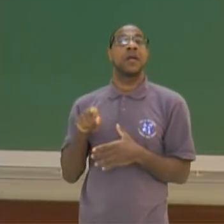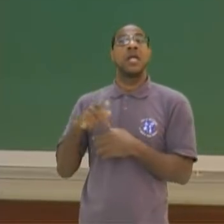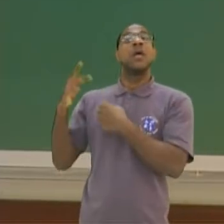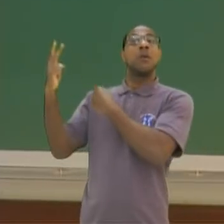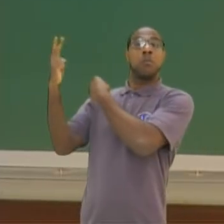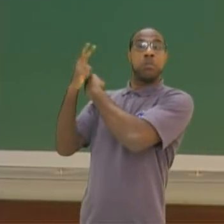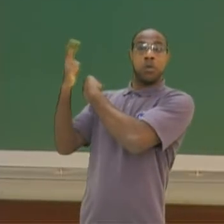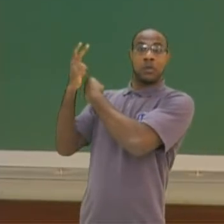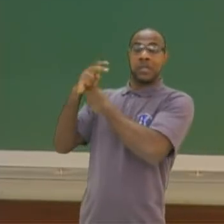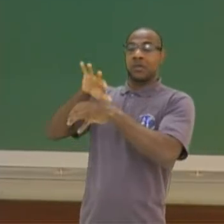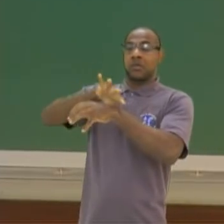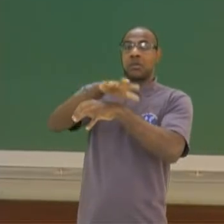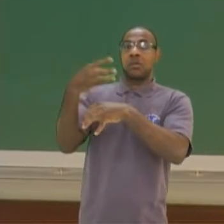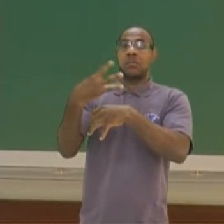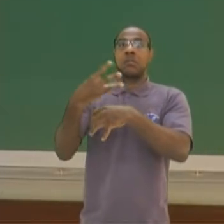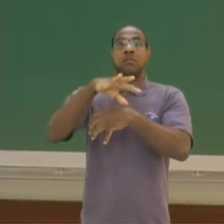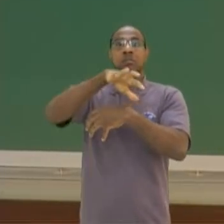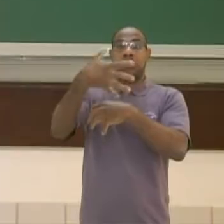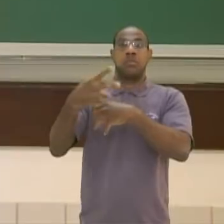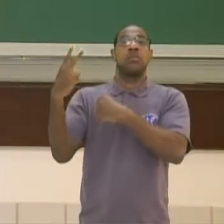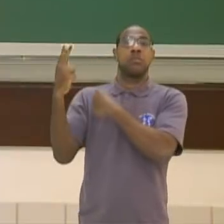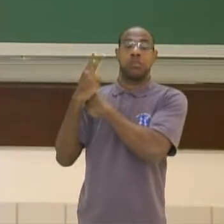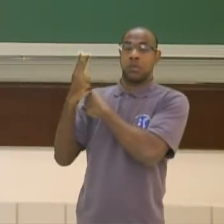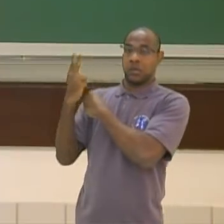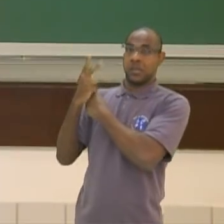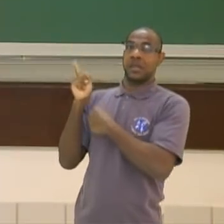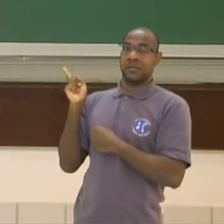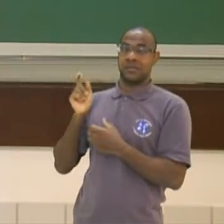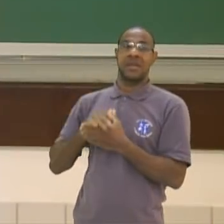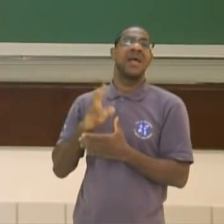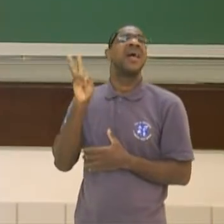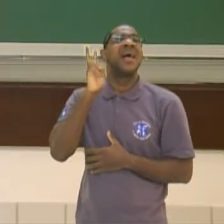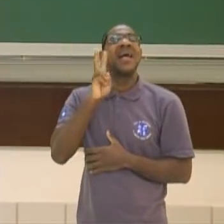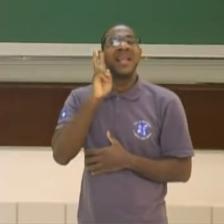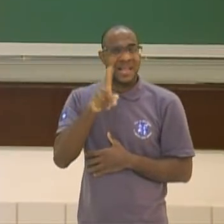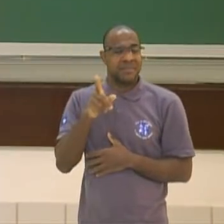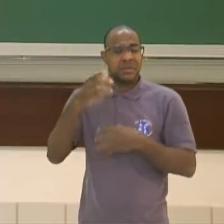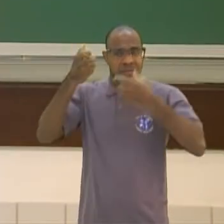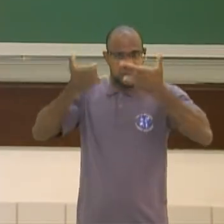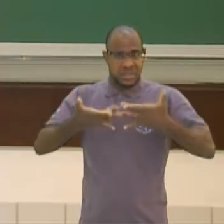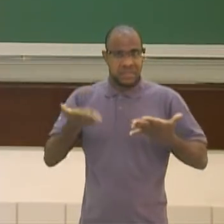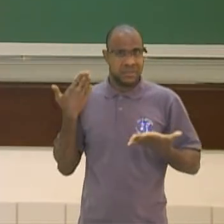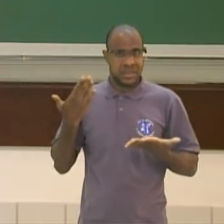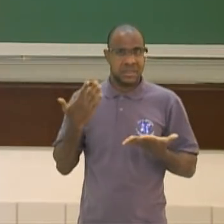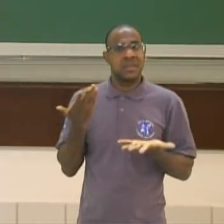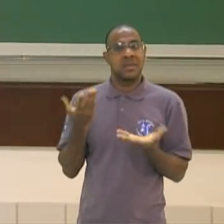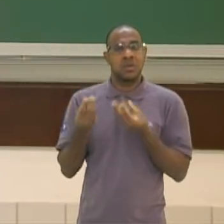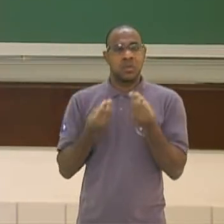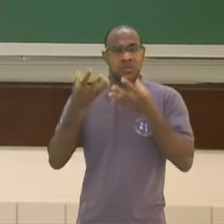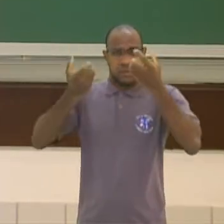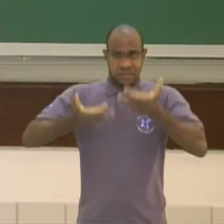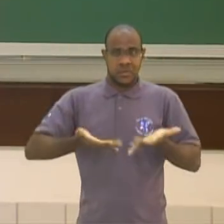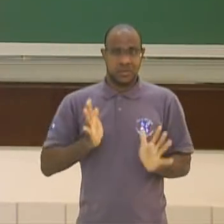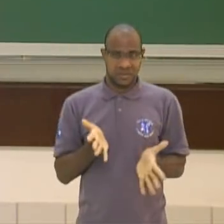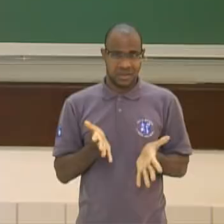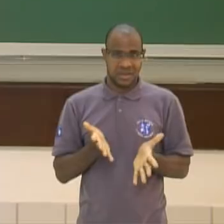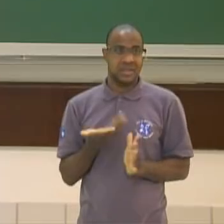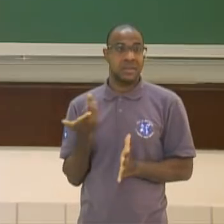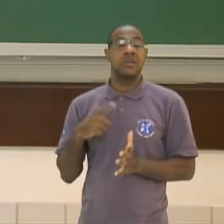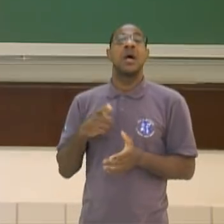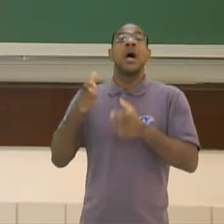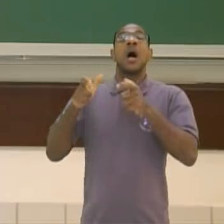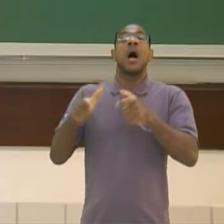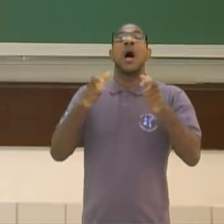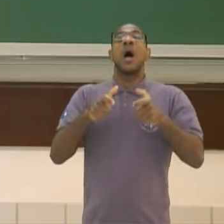que podem colidir no nosso planeta. Lembra que nós falamos sobre isso, das funções da atmosfera? Então, a gente está vendo em que